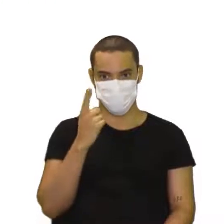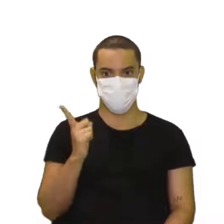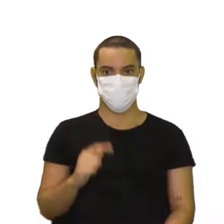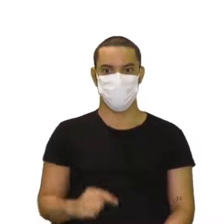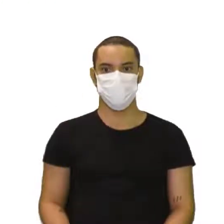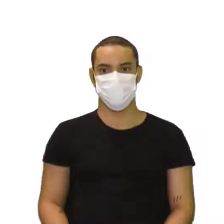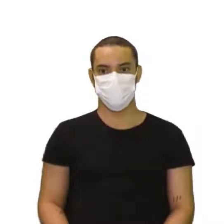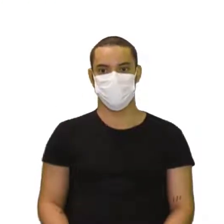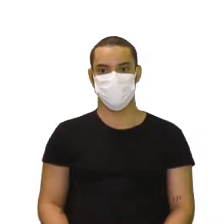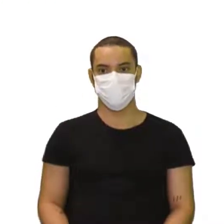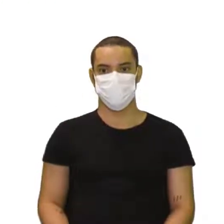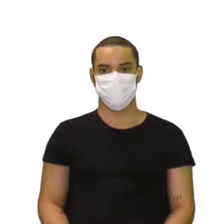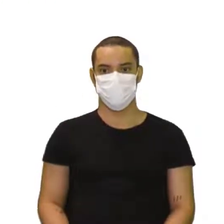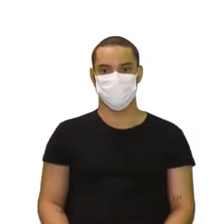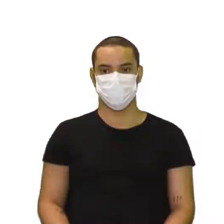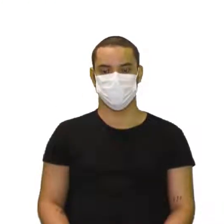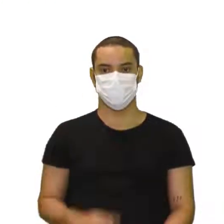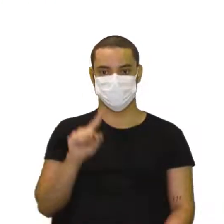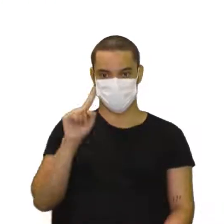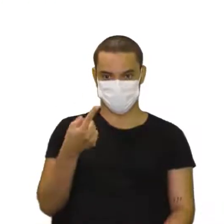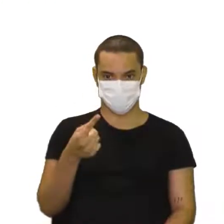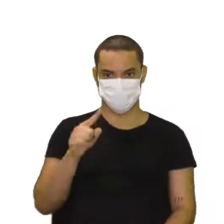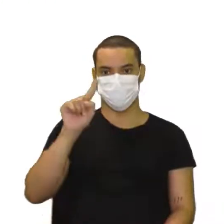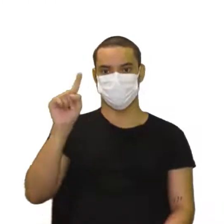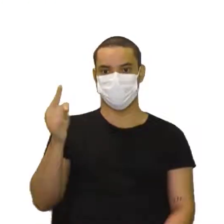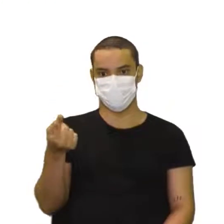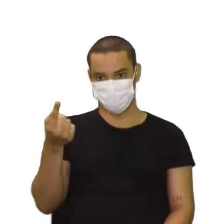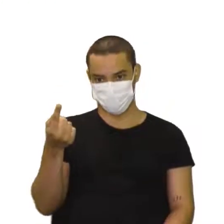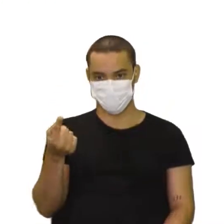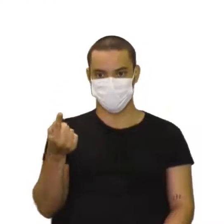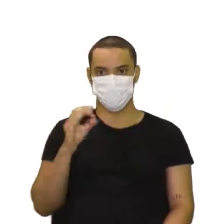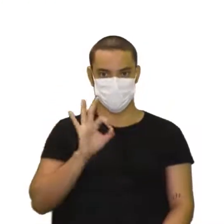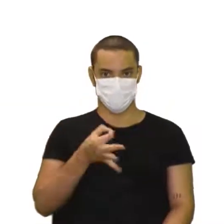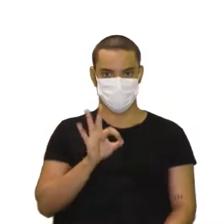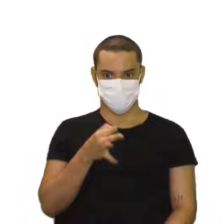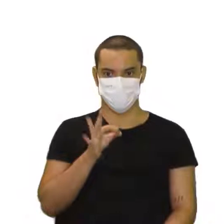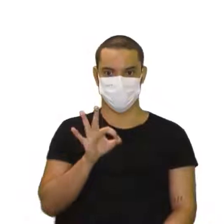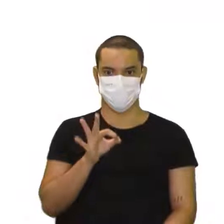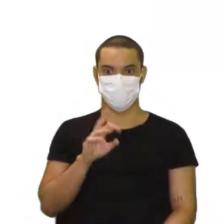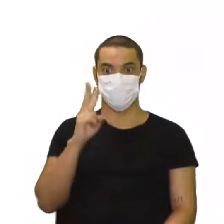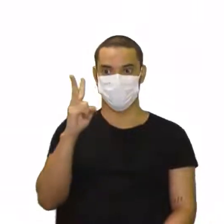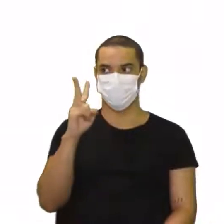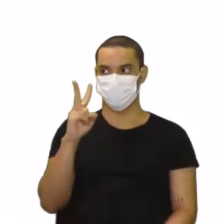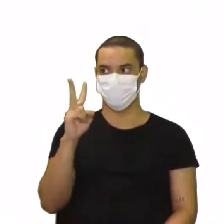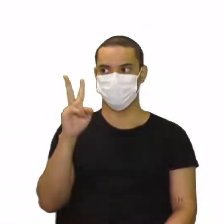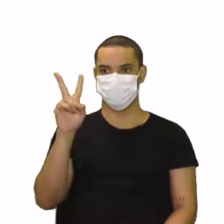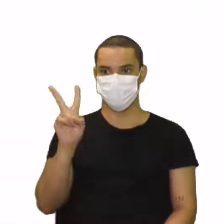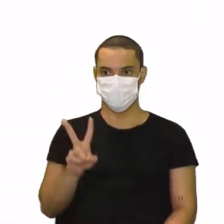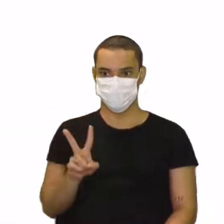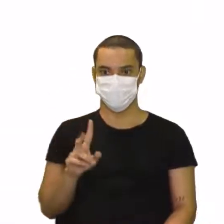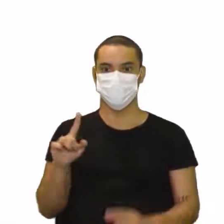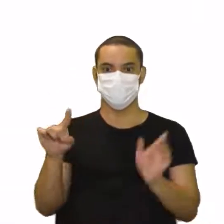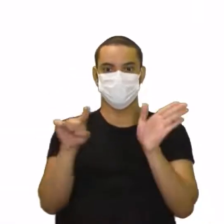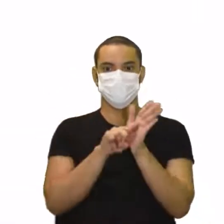aqui, passa uma vírgula aqui e outra vírgula aqui. Então, 2 vezes, menos